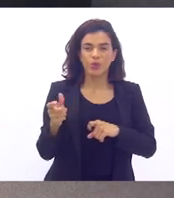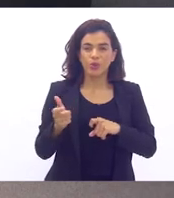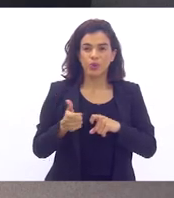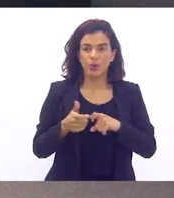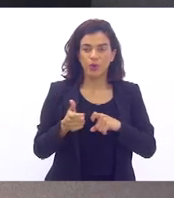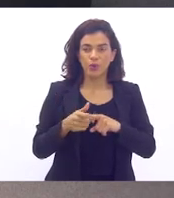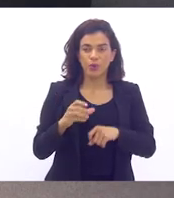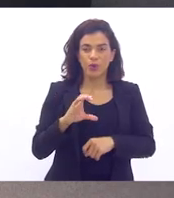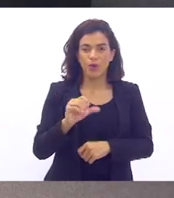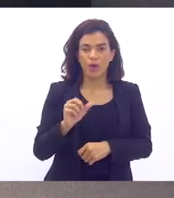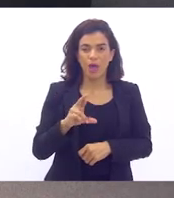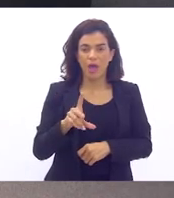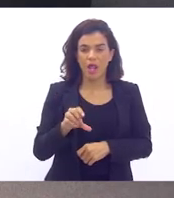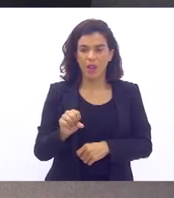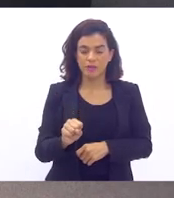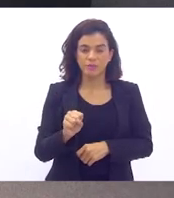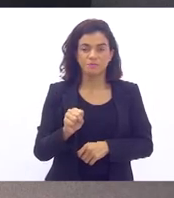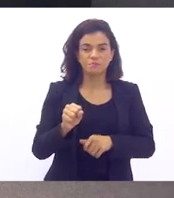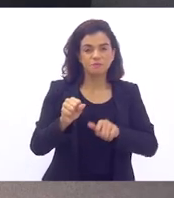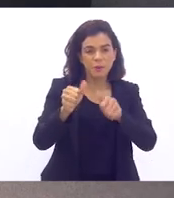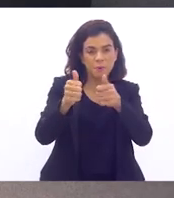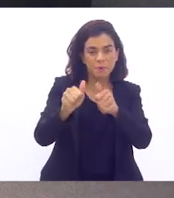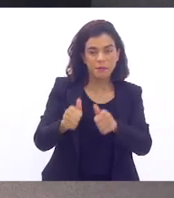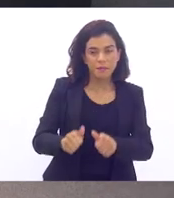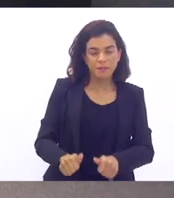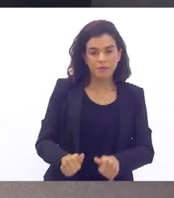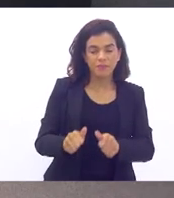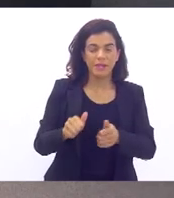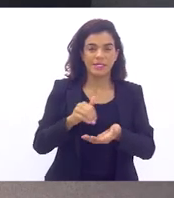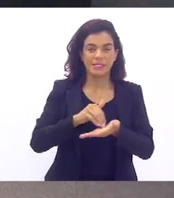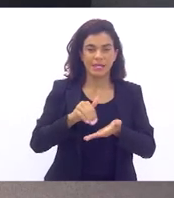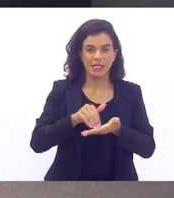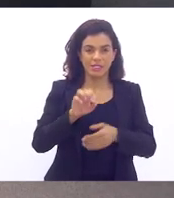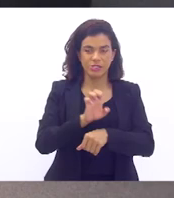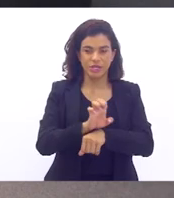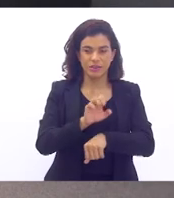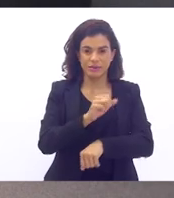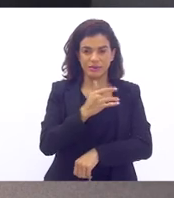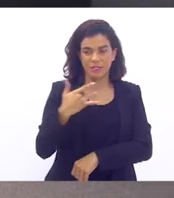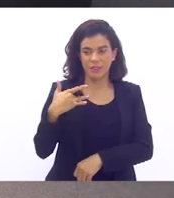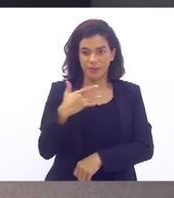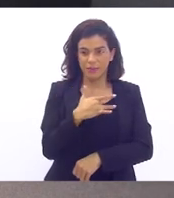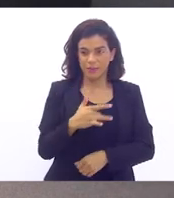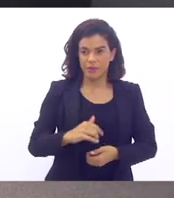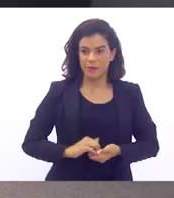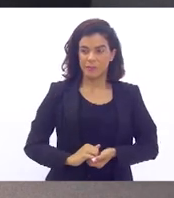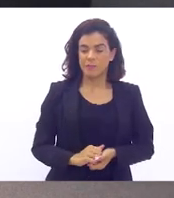superintendente de perícia médica e saúde ocupacional da secretaria de estado de saúde